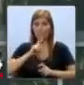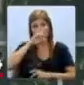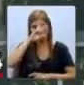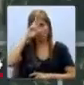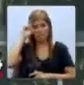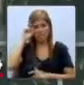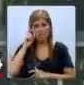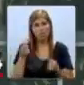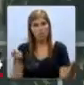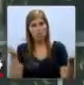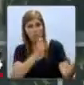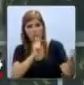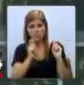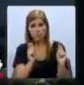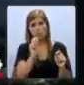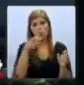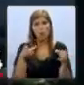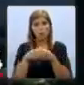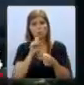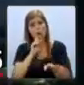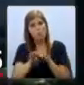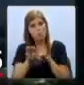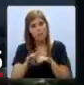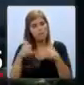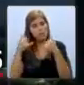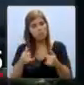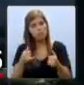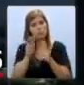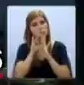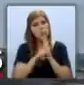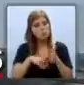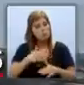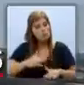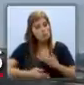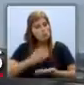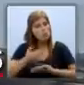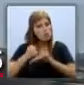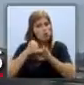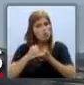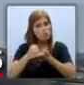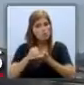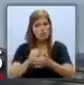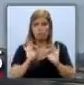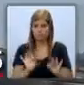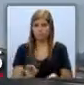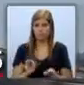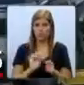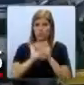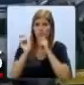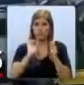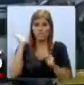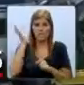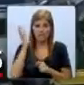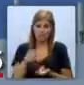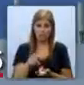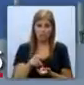poderá ser posto em prática depois das negociações de bonn programa de desenvolvimento de resistência estou a citar numa entrevista à rádio rmc